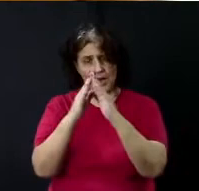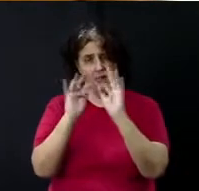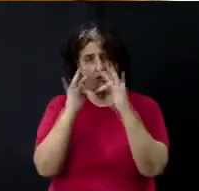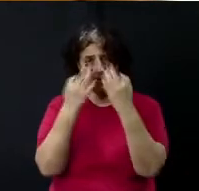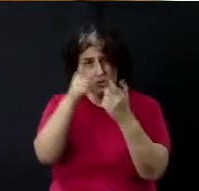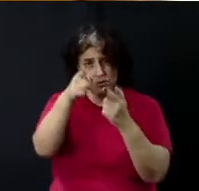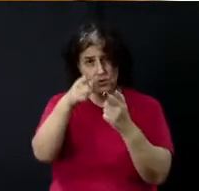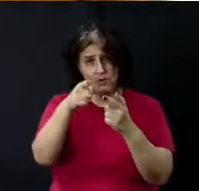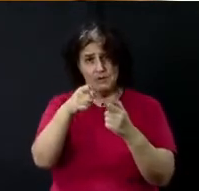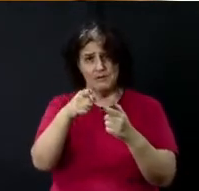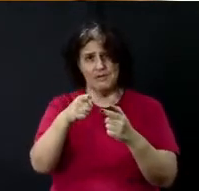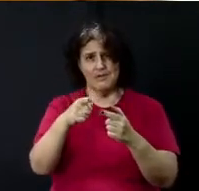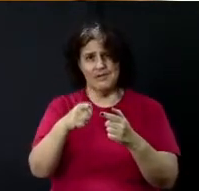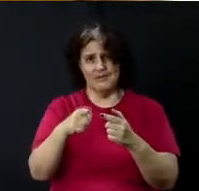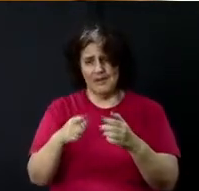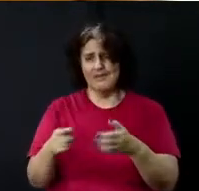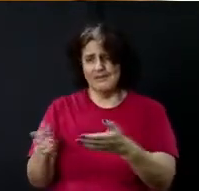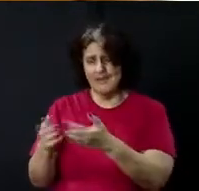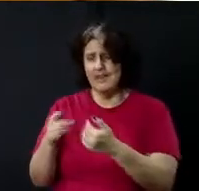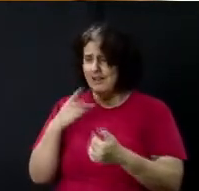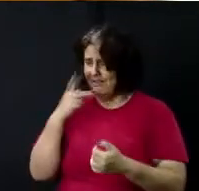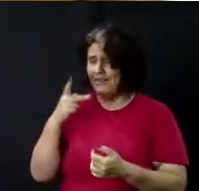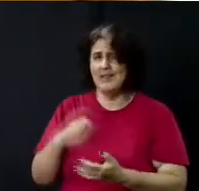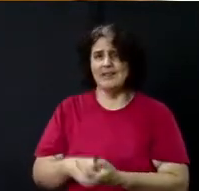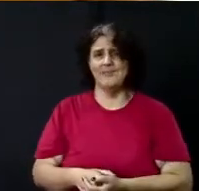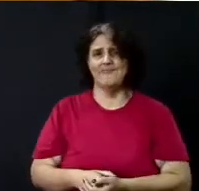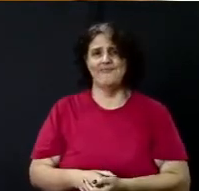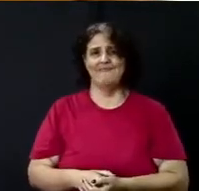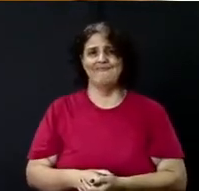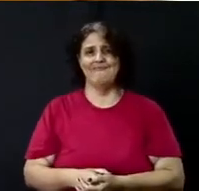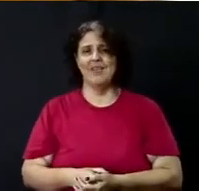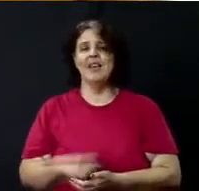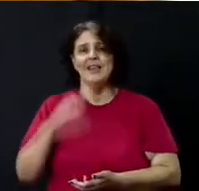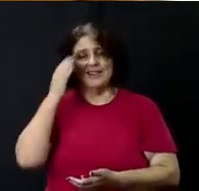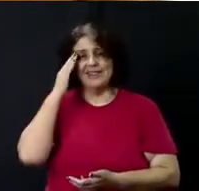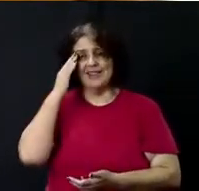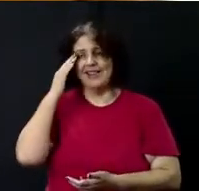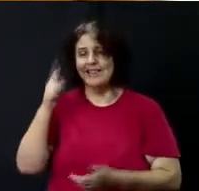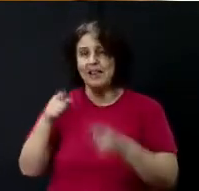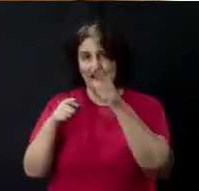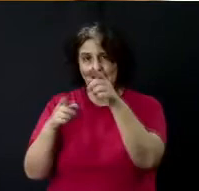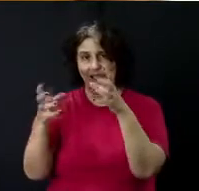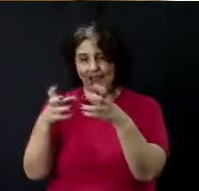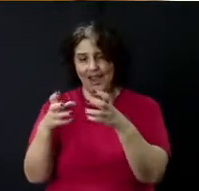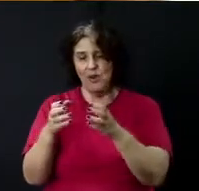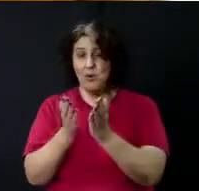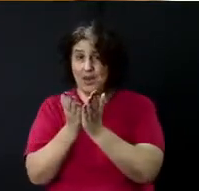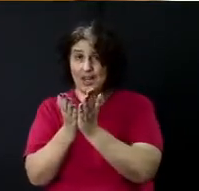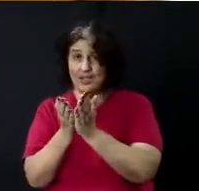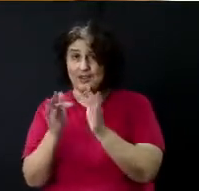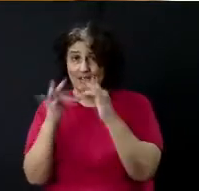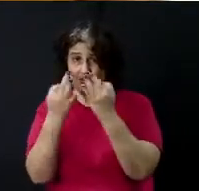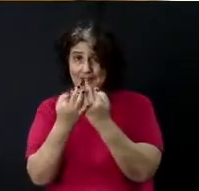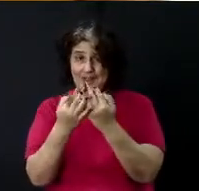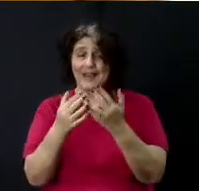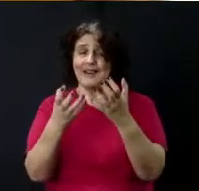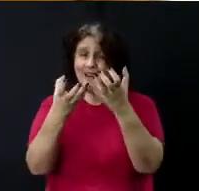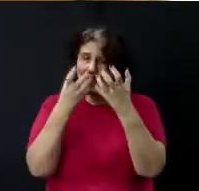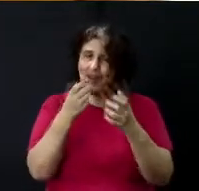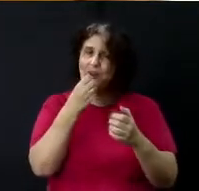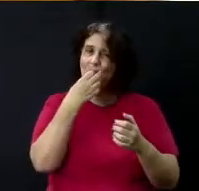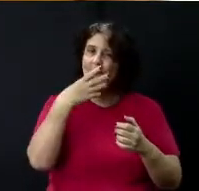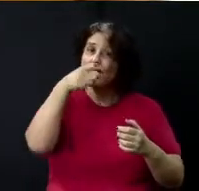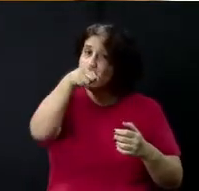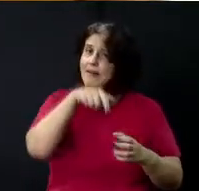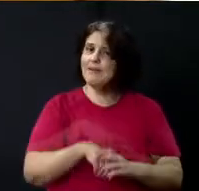tudo, considere as palavras dele, porque ele quer o seu bem, porque ele quer lhe ajudar para que você